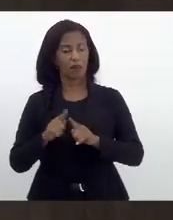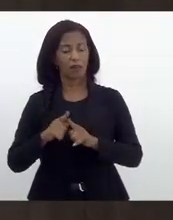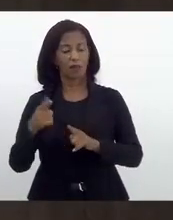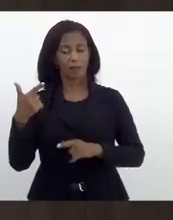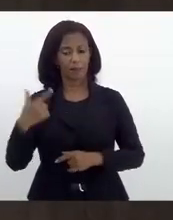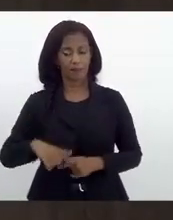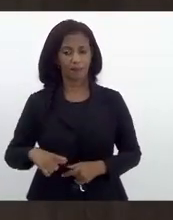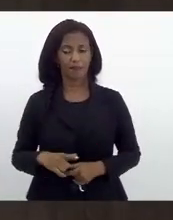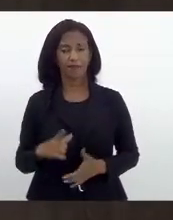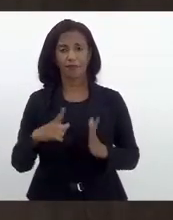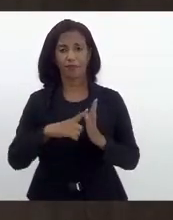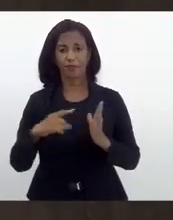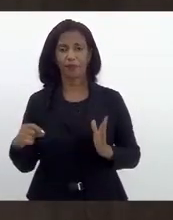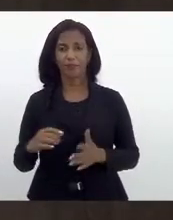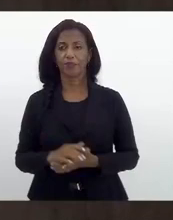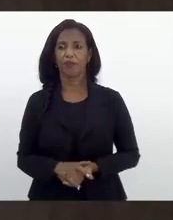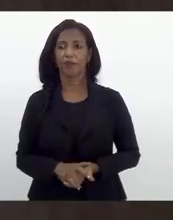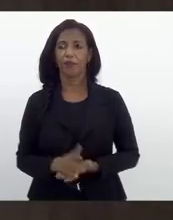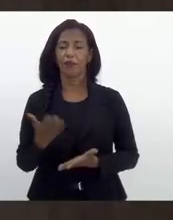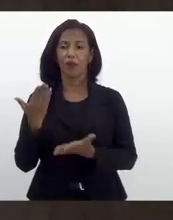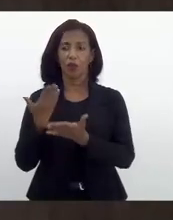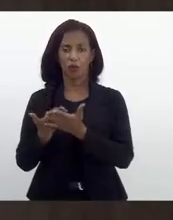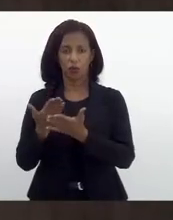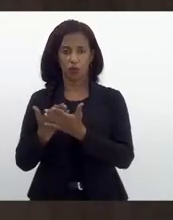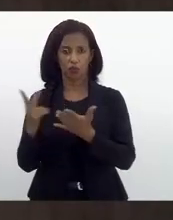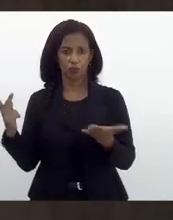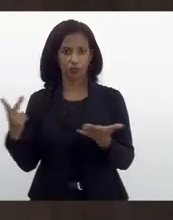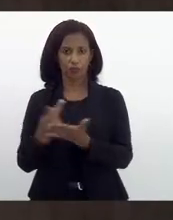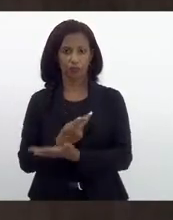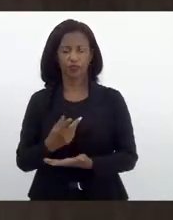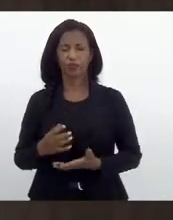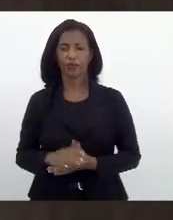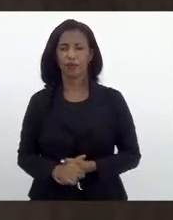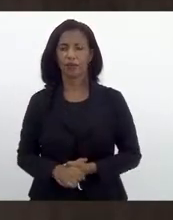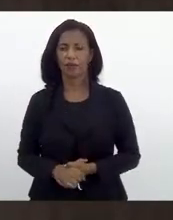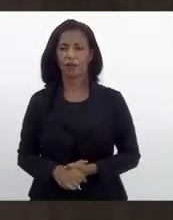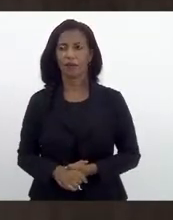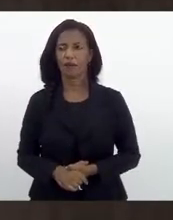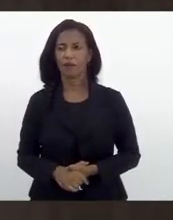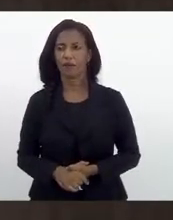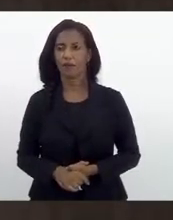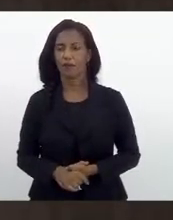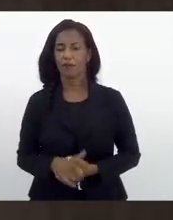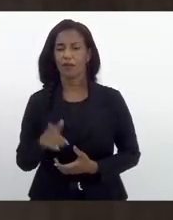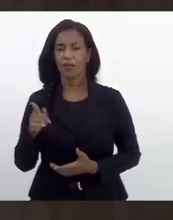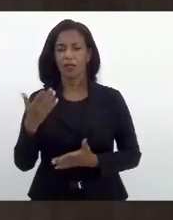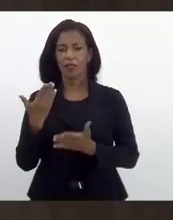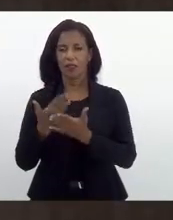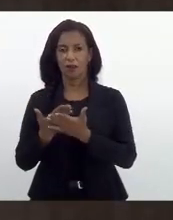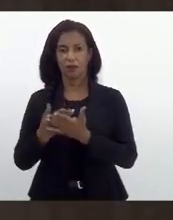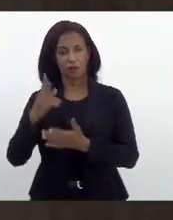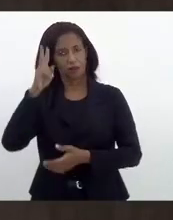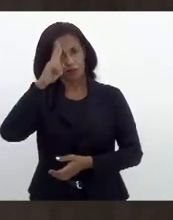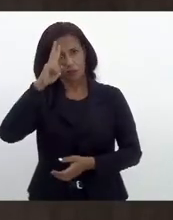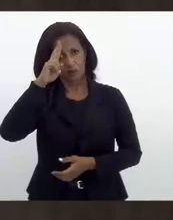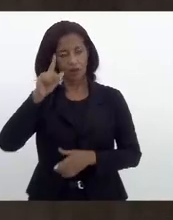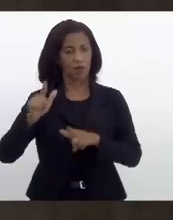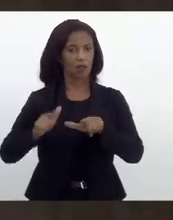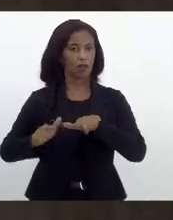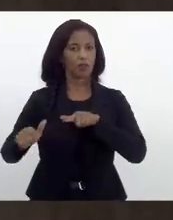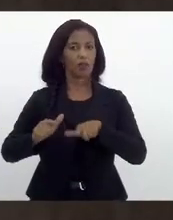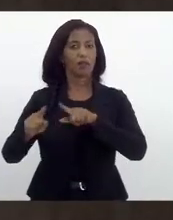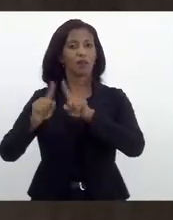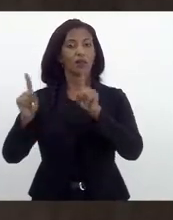queria destacar aqui um estudo que foi feito tá e nesse estudo nos lembra que o servidor